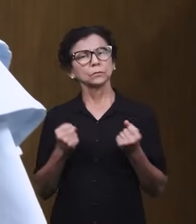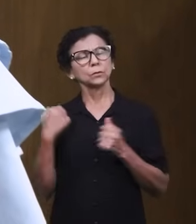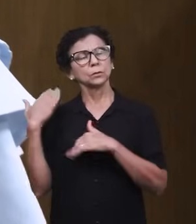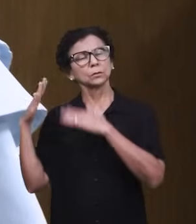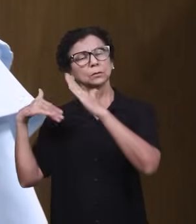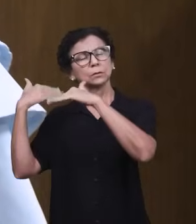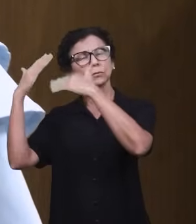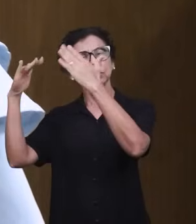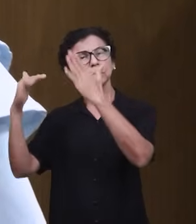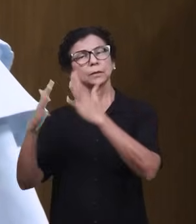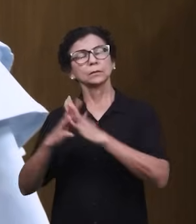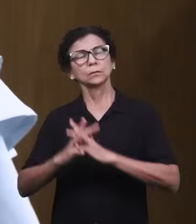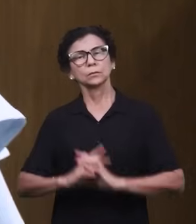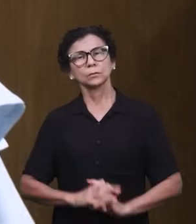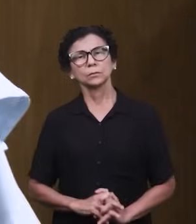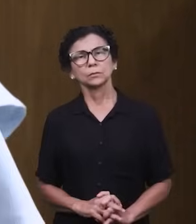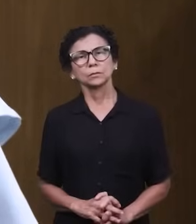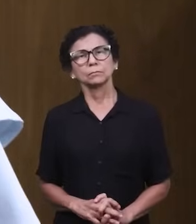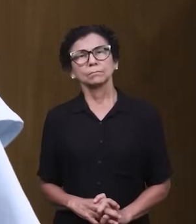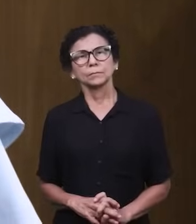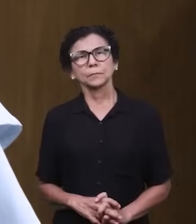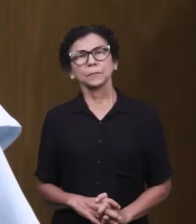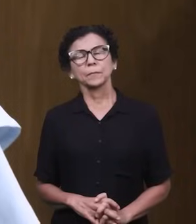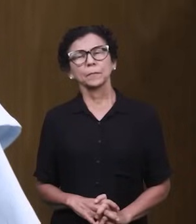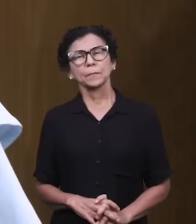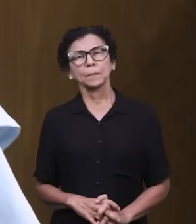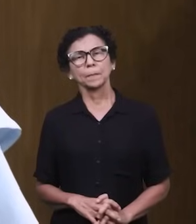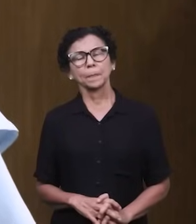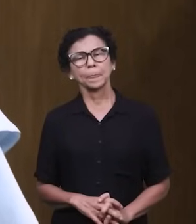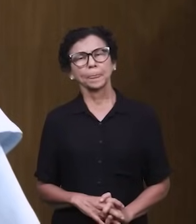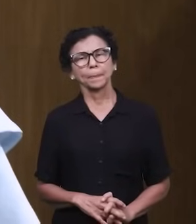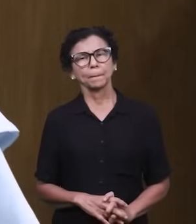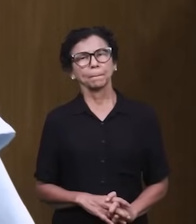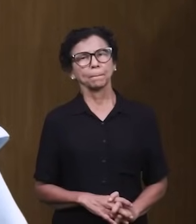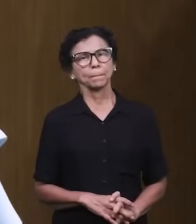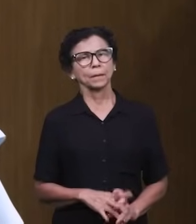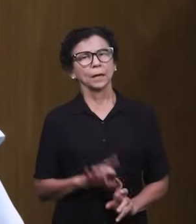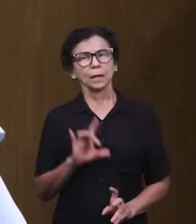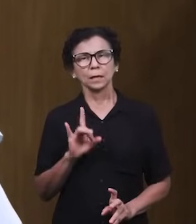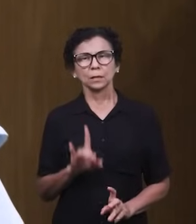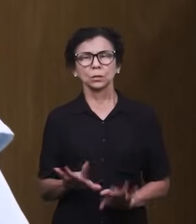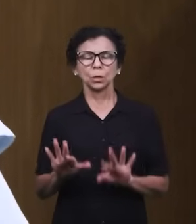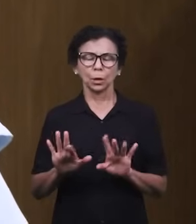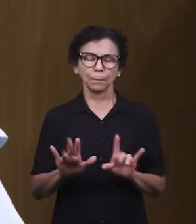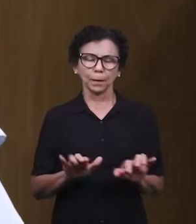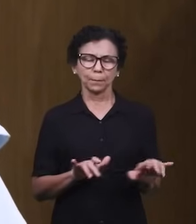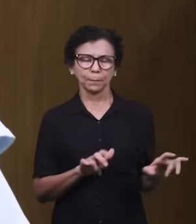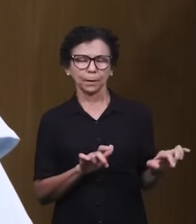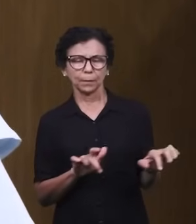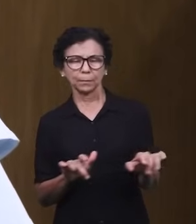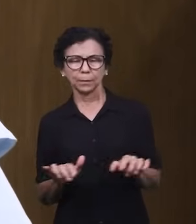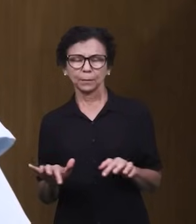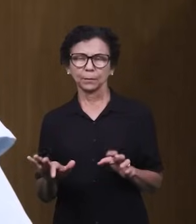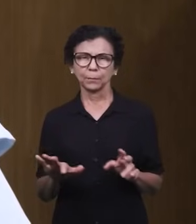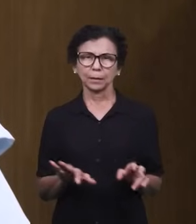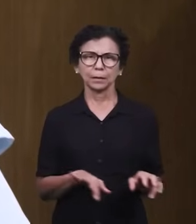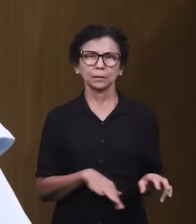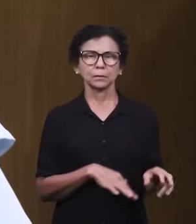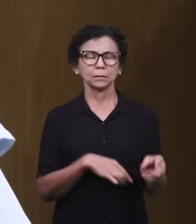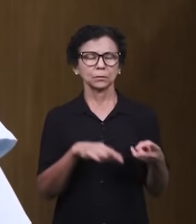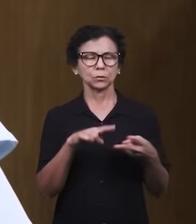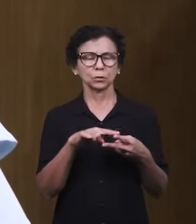puderam observar, e às vezes é um pouco até, talvez um pouco diferente do que acontece na igreja. A